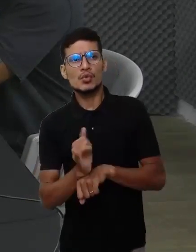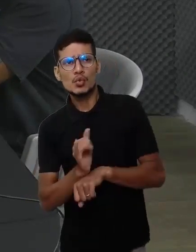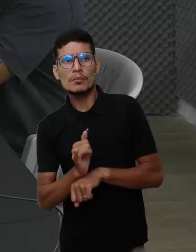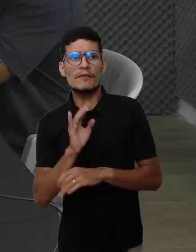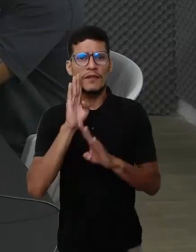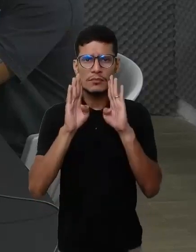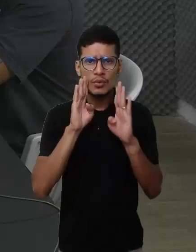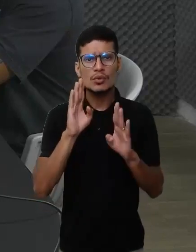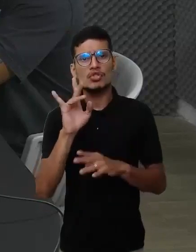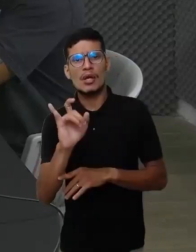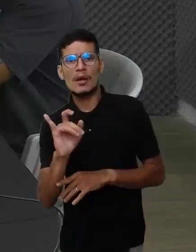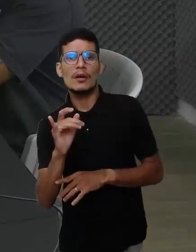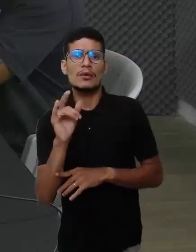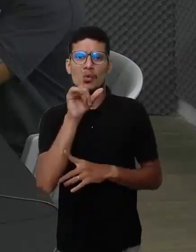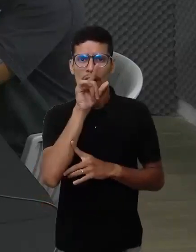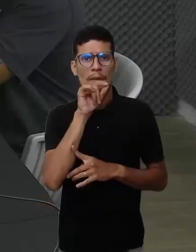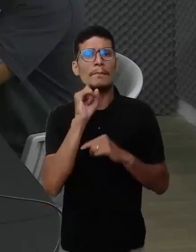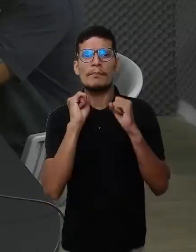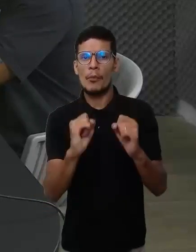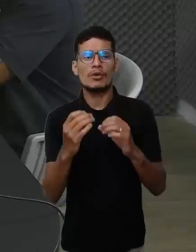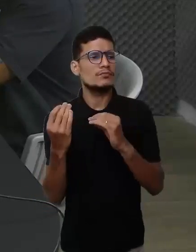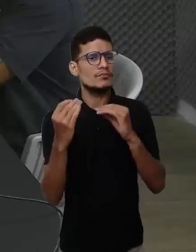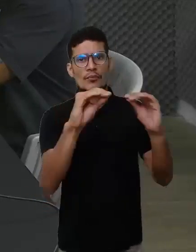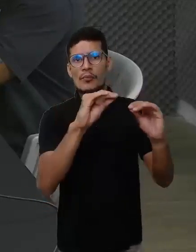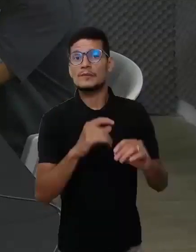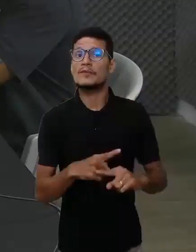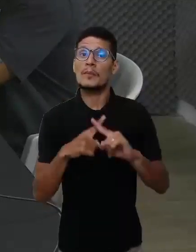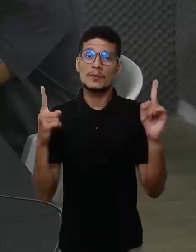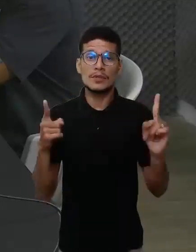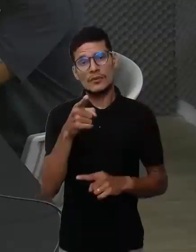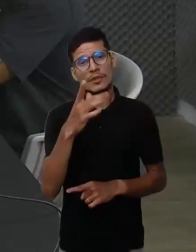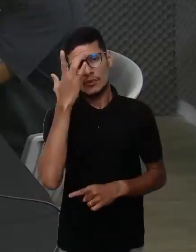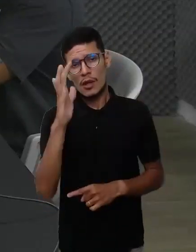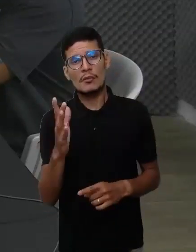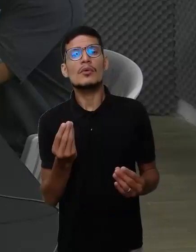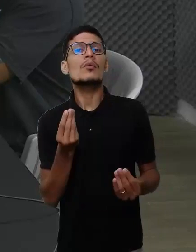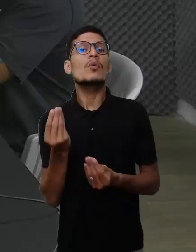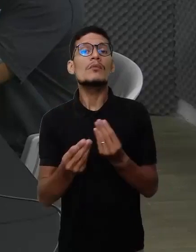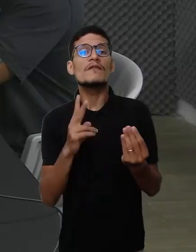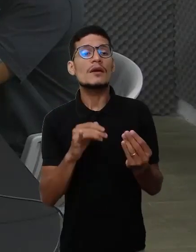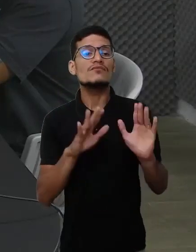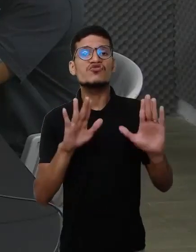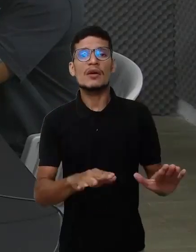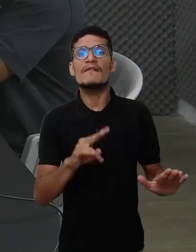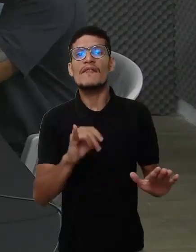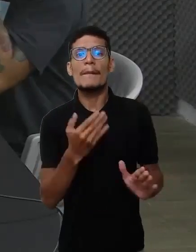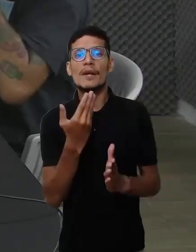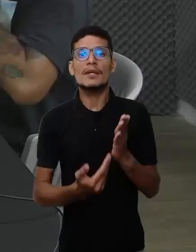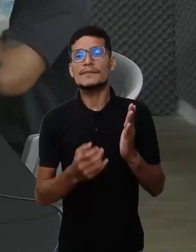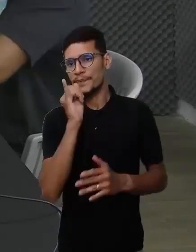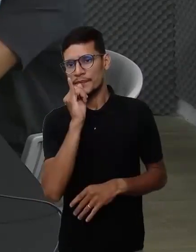Facebook, no Instagram, no Twitter. Mas você não tem nem a garantia de que vai ficar lá, porque as redes vão derrubar um vídeo que tiver um peito da